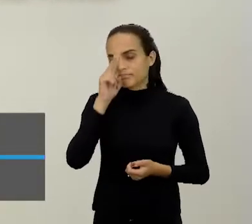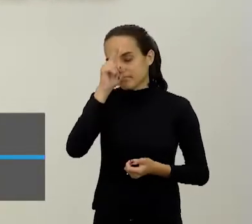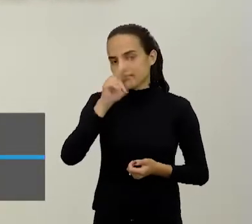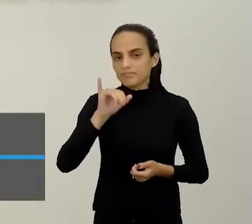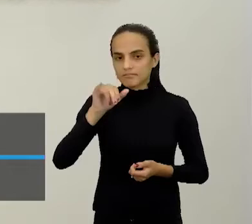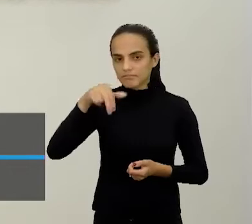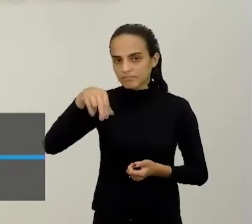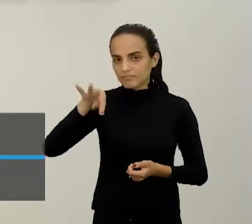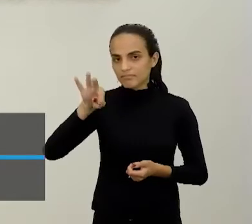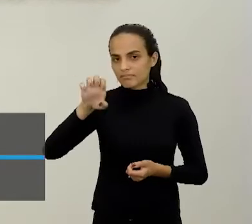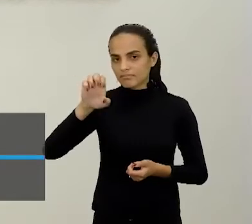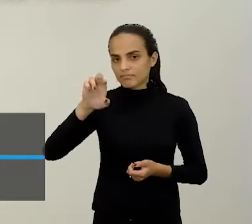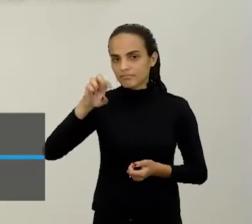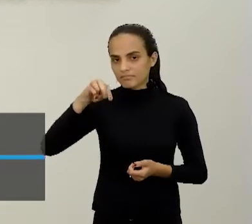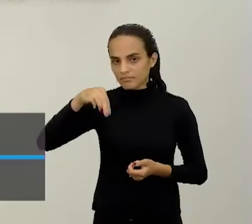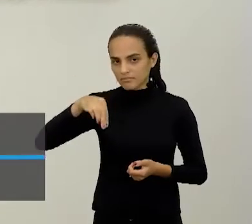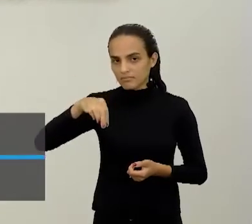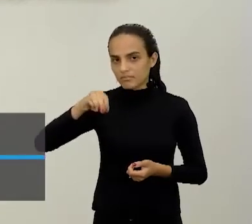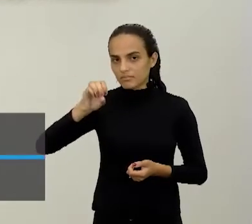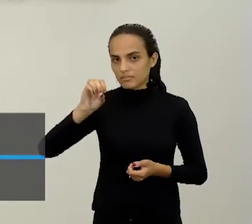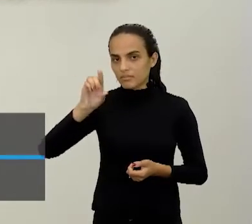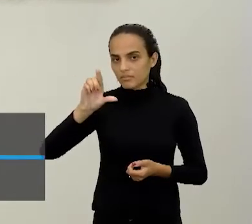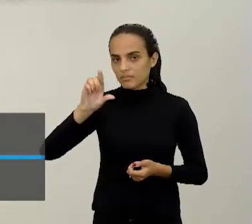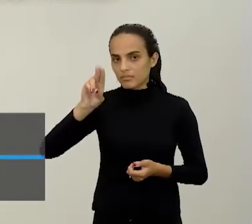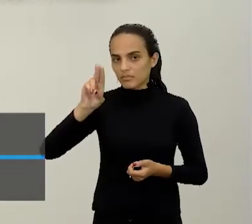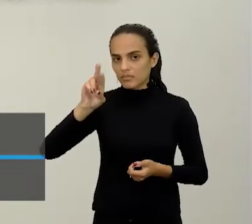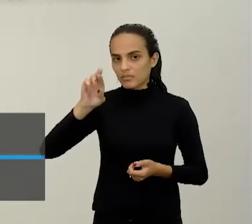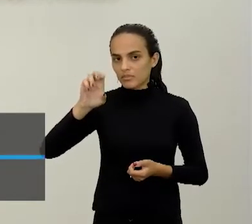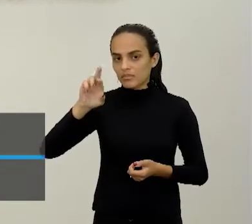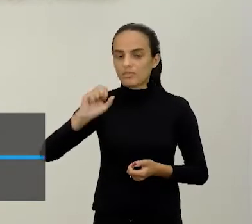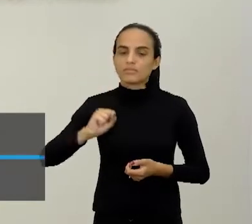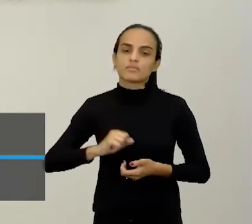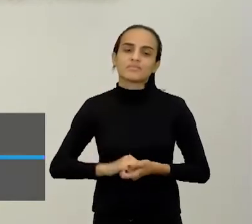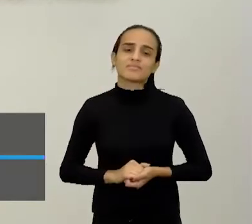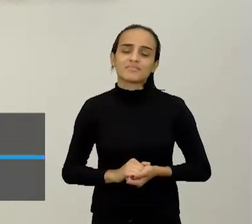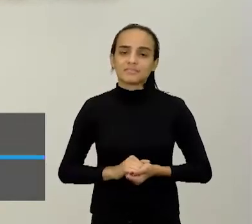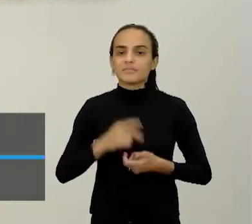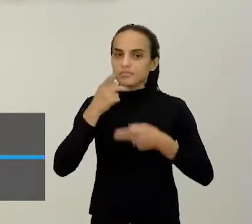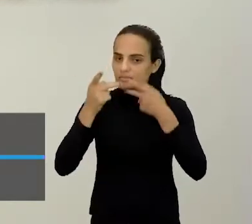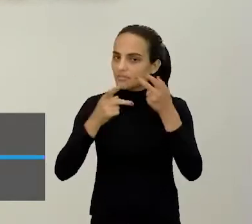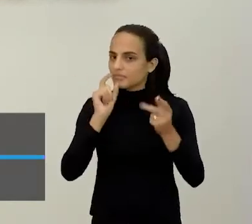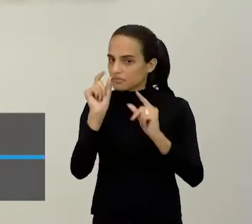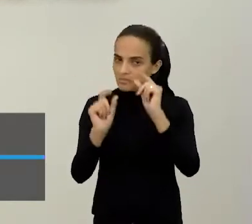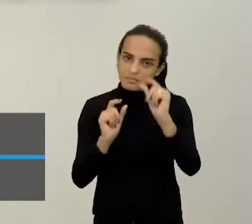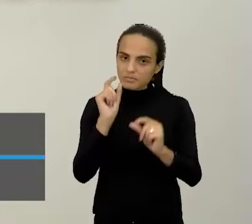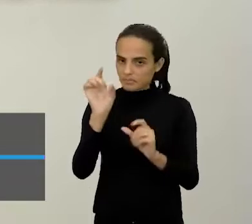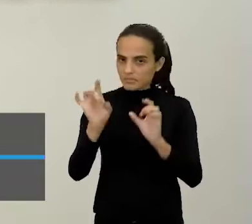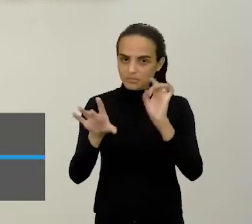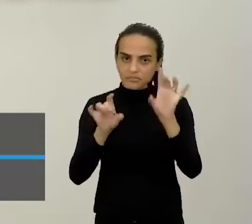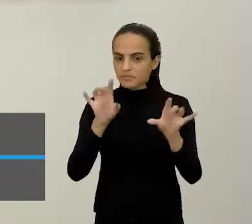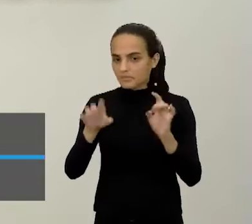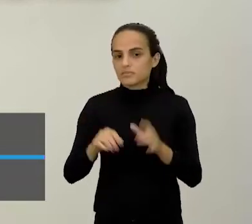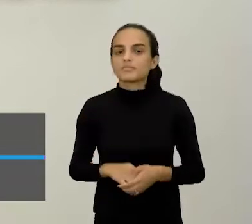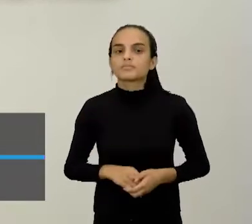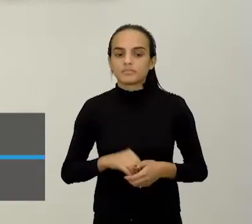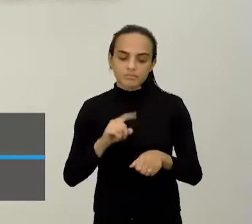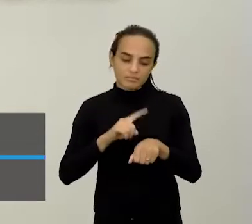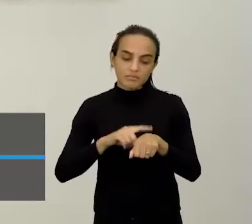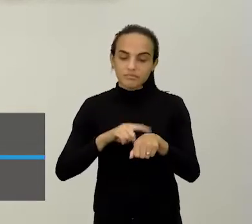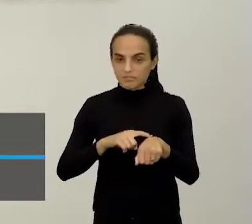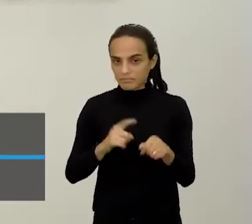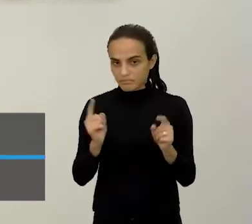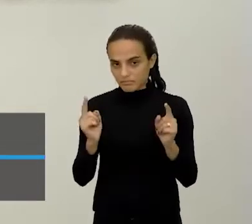intermolecular. Tá na nossa lista, a gente vai ver uma por uma, para falar um pouquinho mais de cada uma, né? Devido ao tempo, a gente dividiu